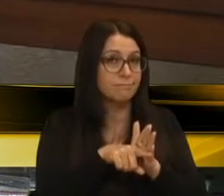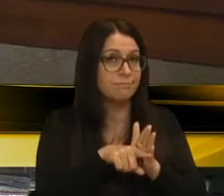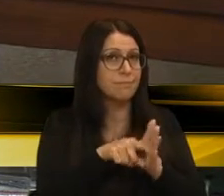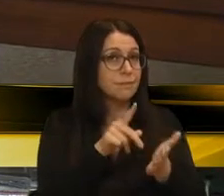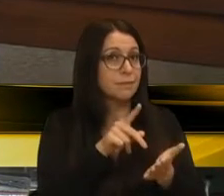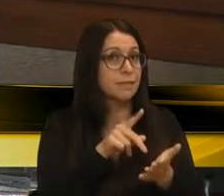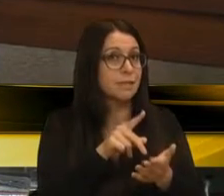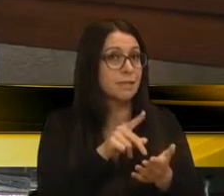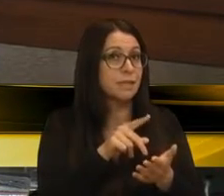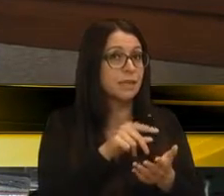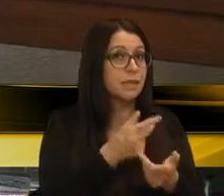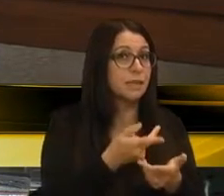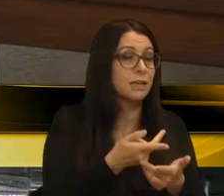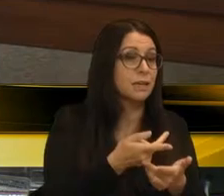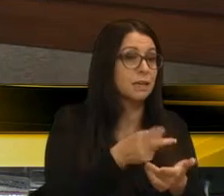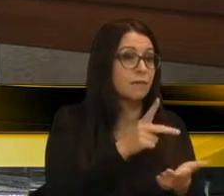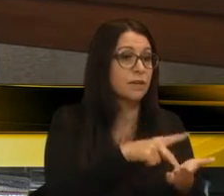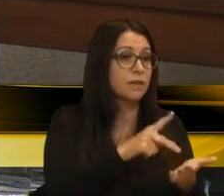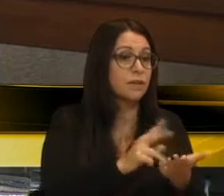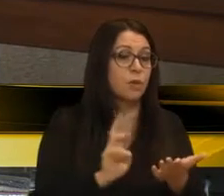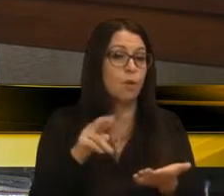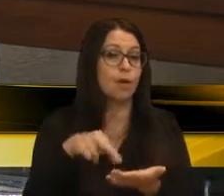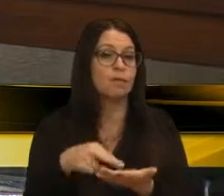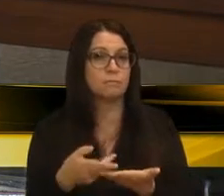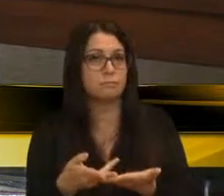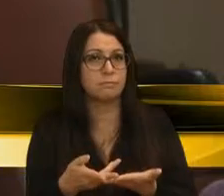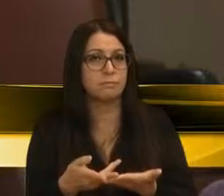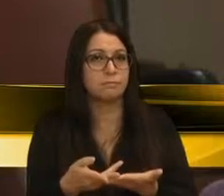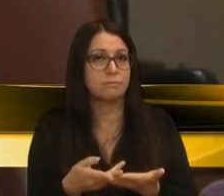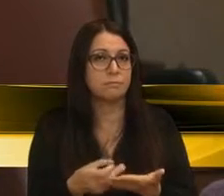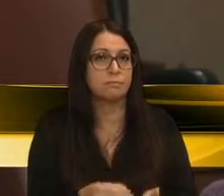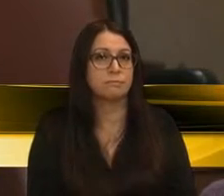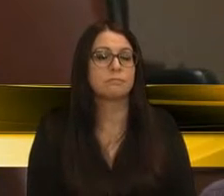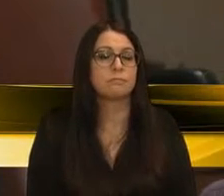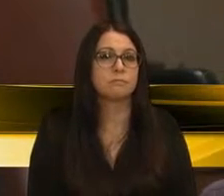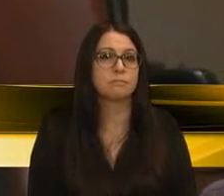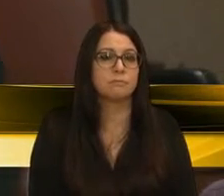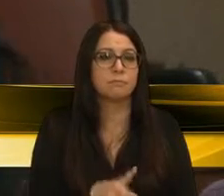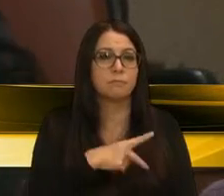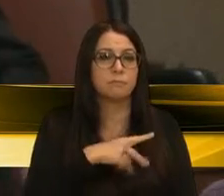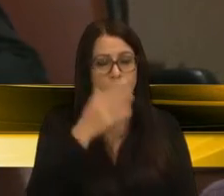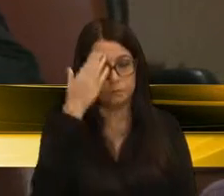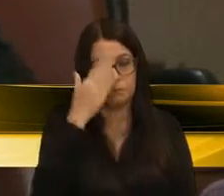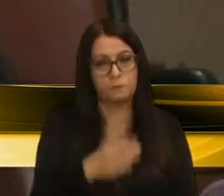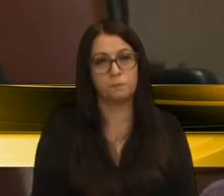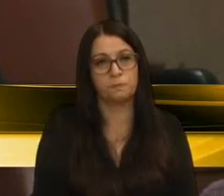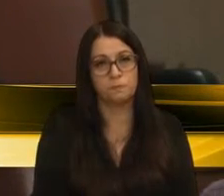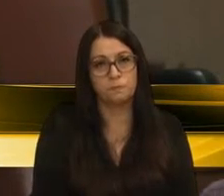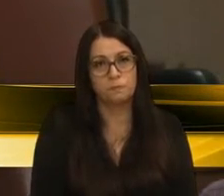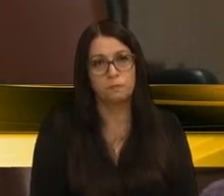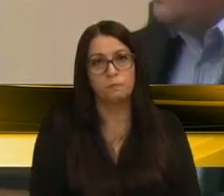é versão ou é real. Obrigado pela parte. Era isso, senhor presidente. Muito obrigado.